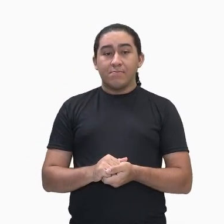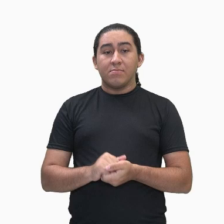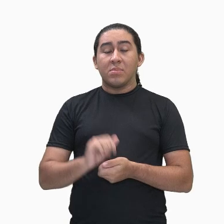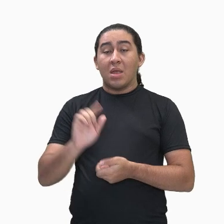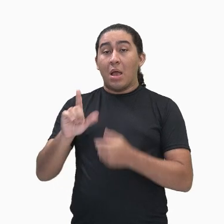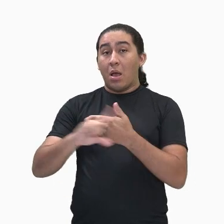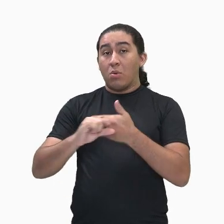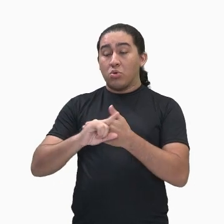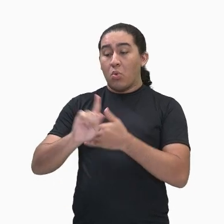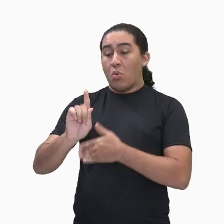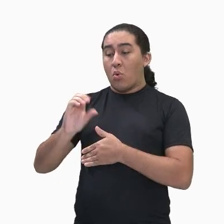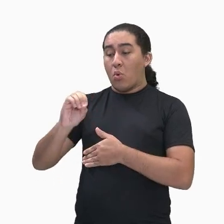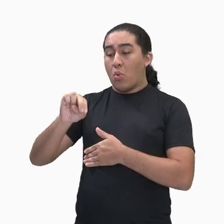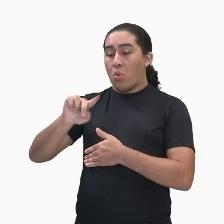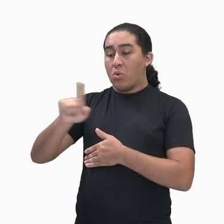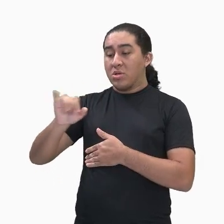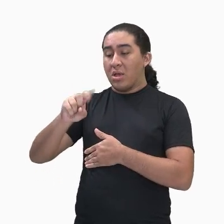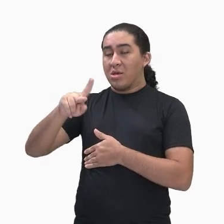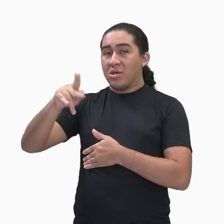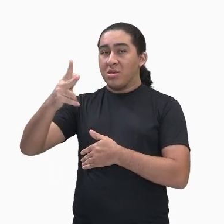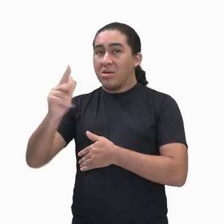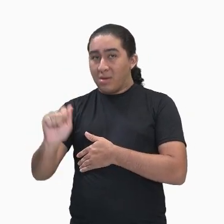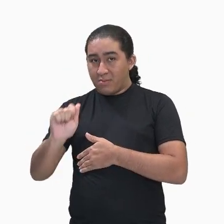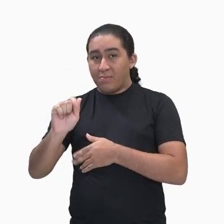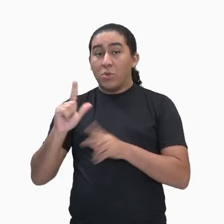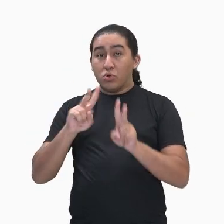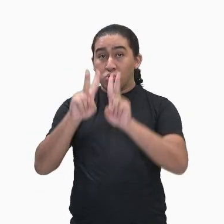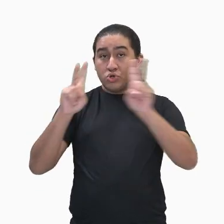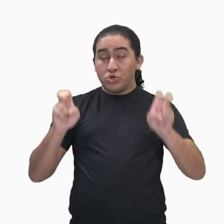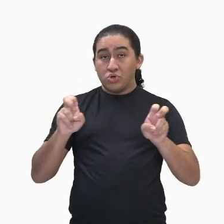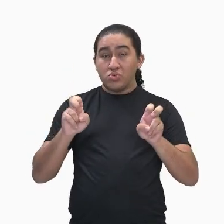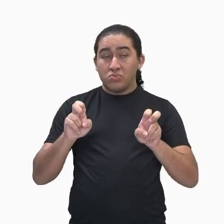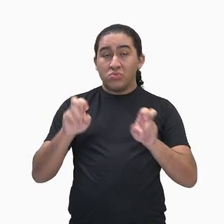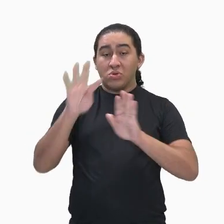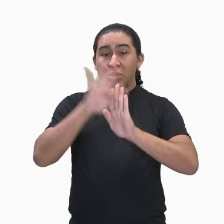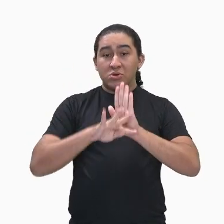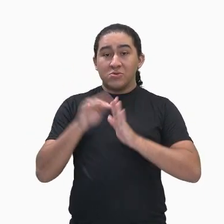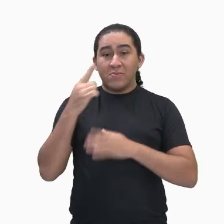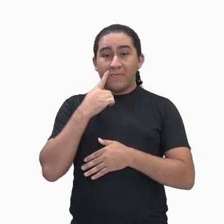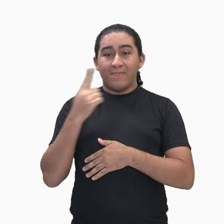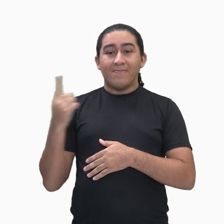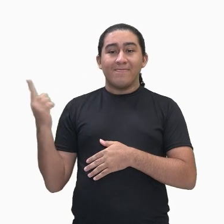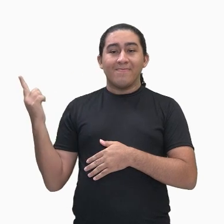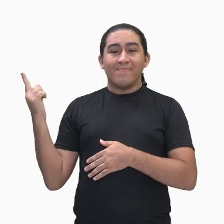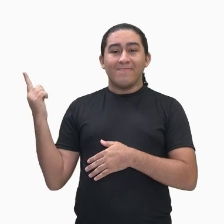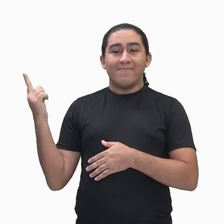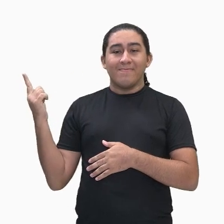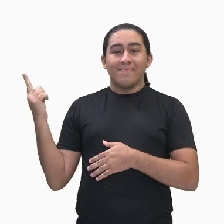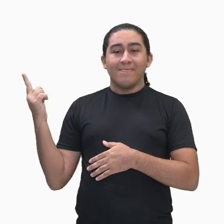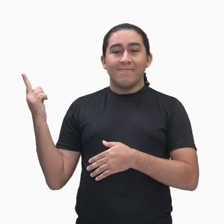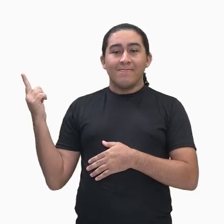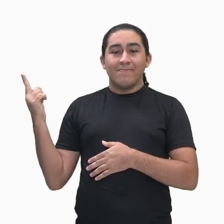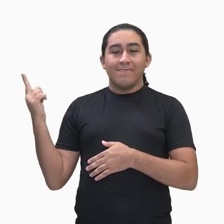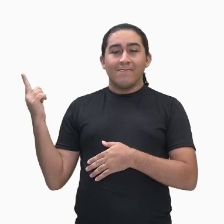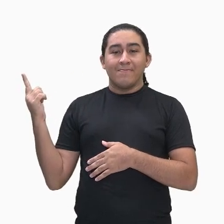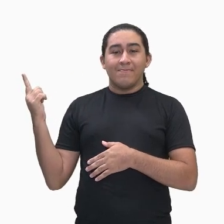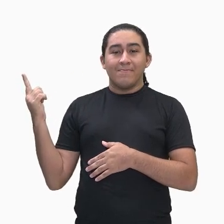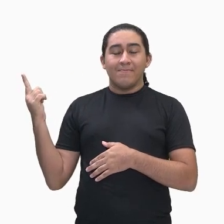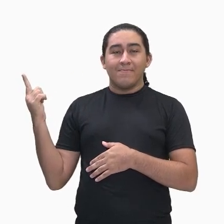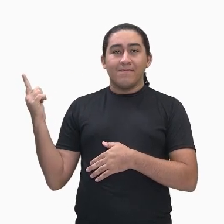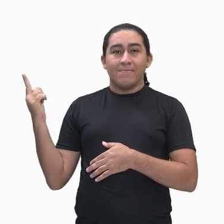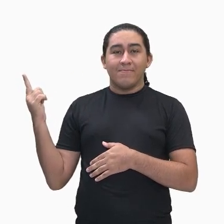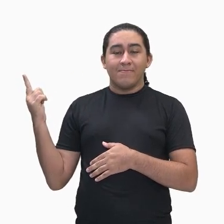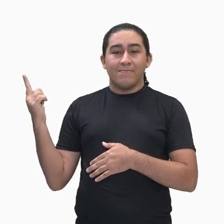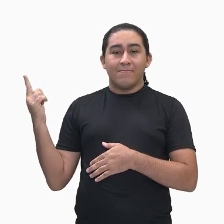Gonzaguinha. Eu apenas queria que você soubesse. Intérprete Gonzaguinha. Em